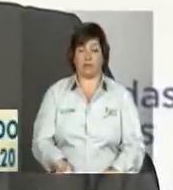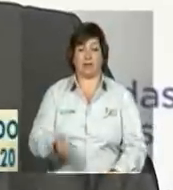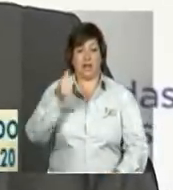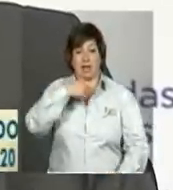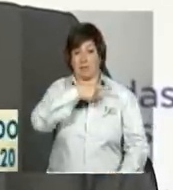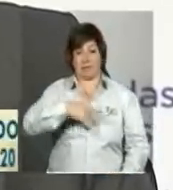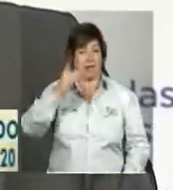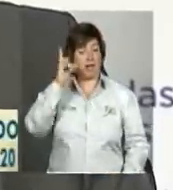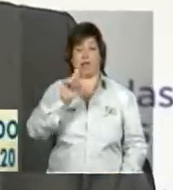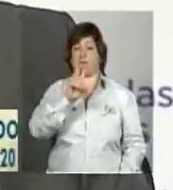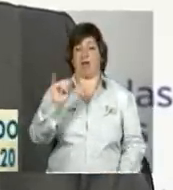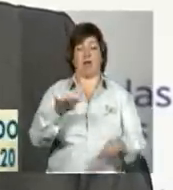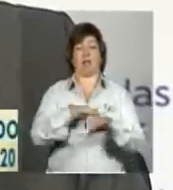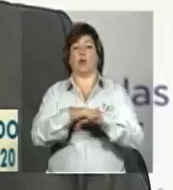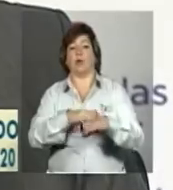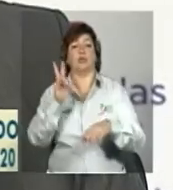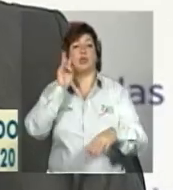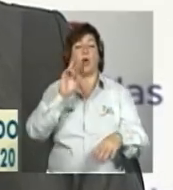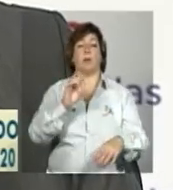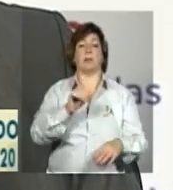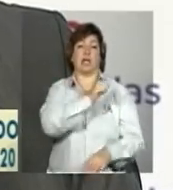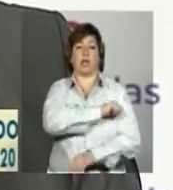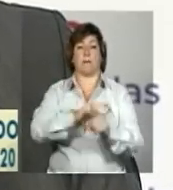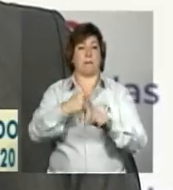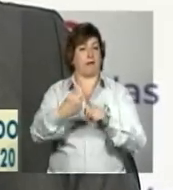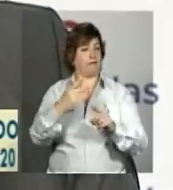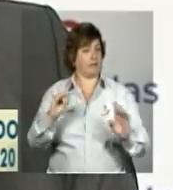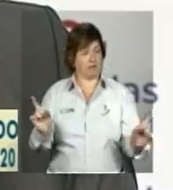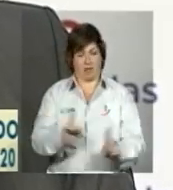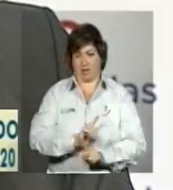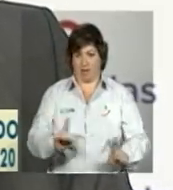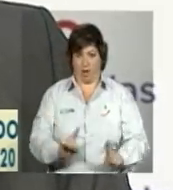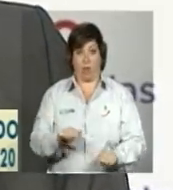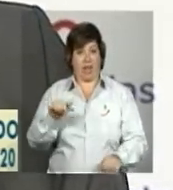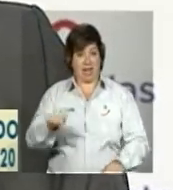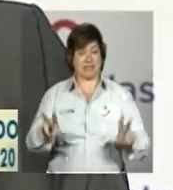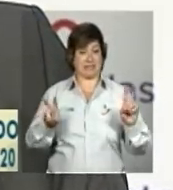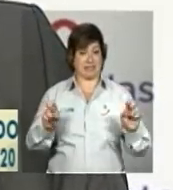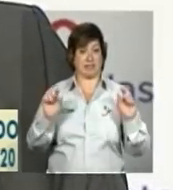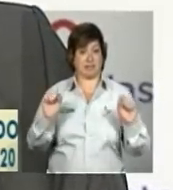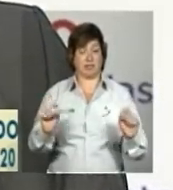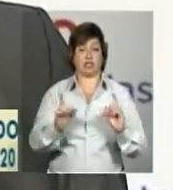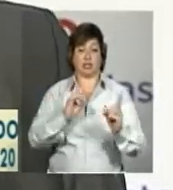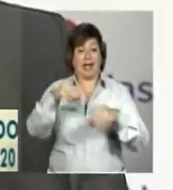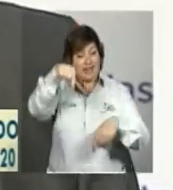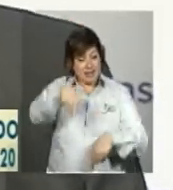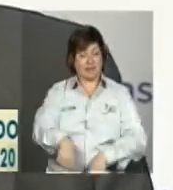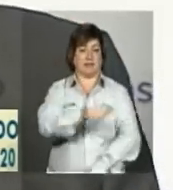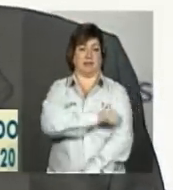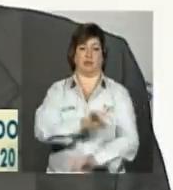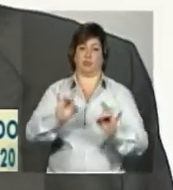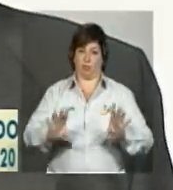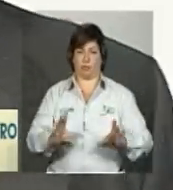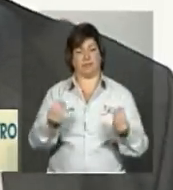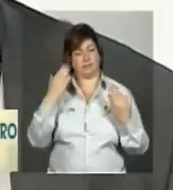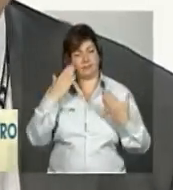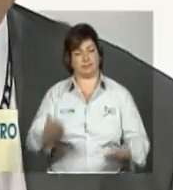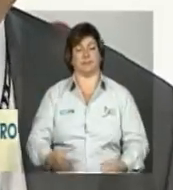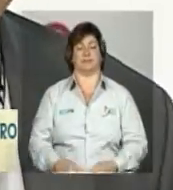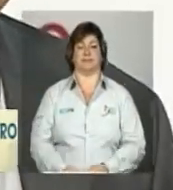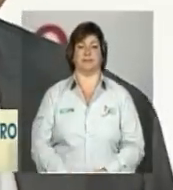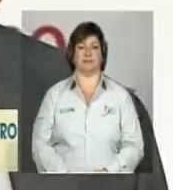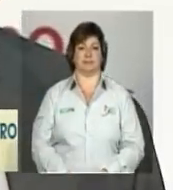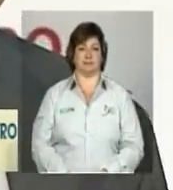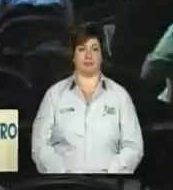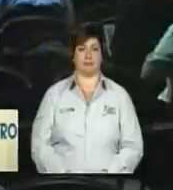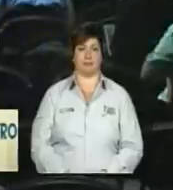não discutirá temas de Rio+20. Os temas da Rio+20 são discutidos na Rio+20. Muito obrigado.